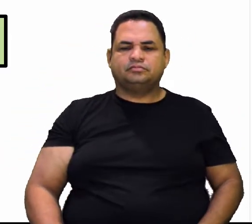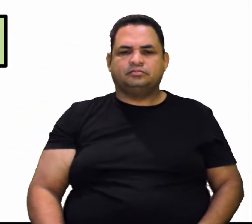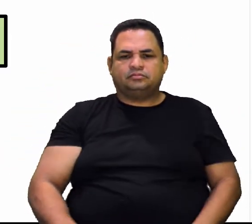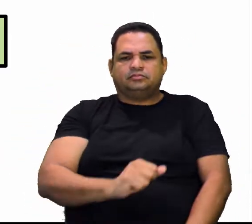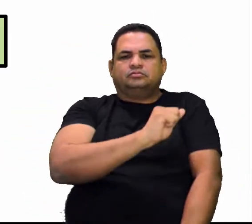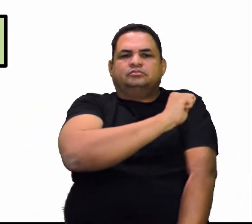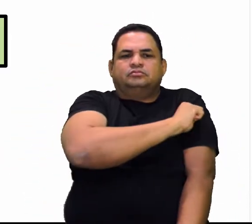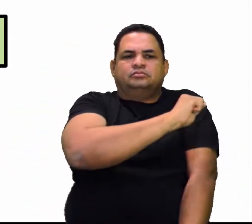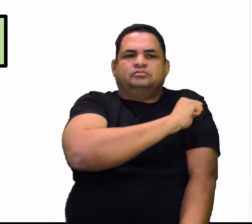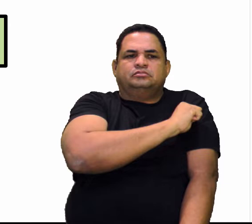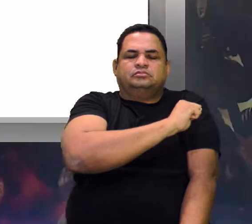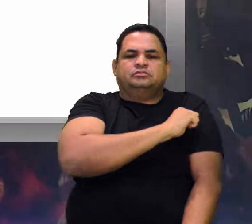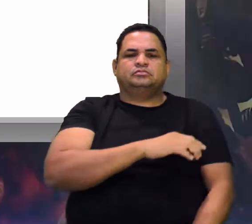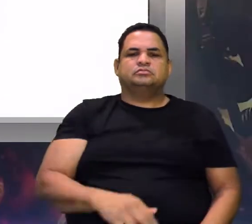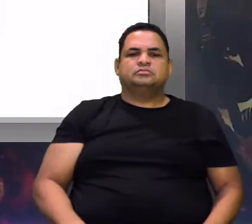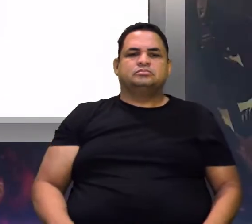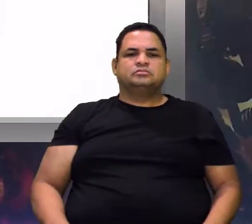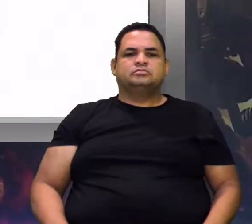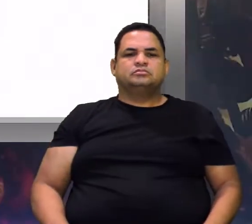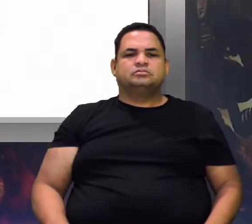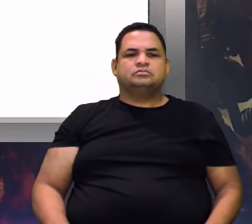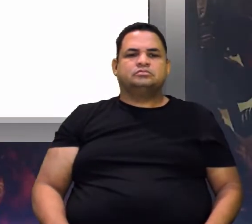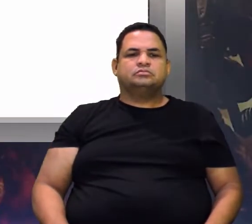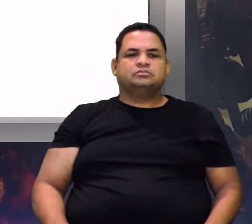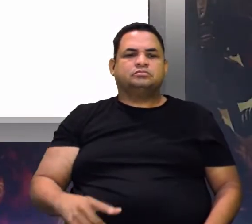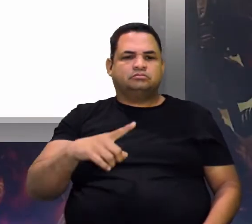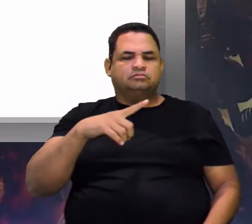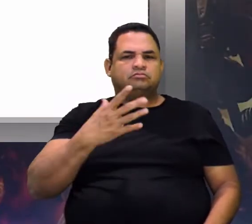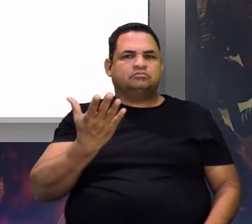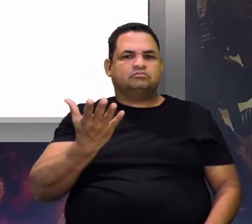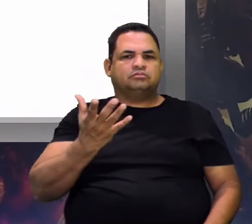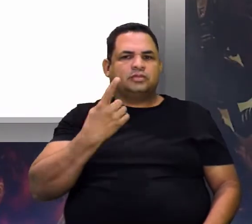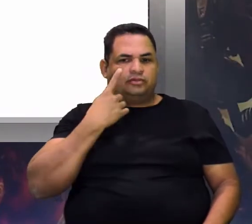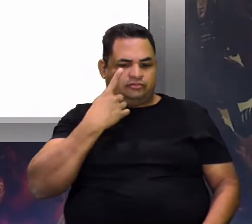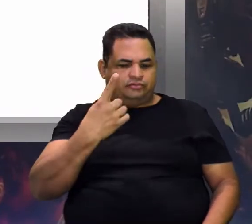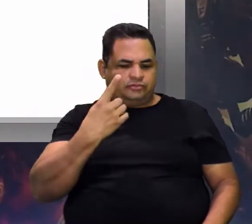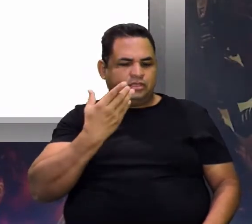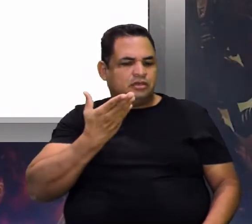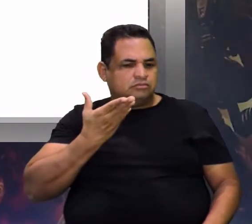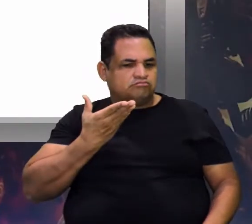Aluno, eu tive a oportunidade de ir a Roma